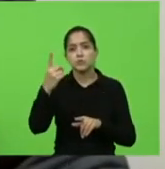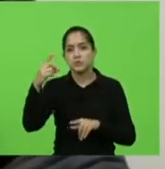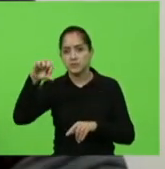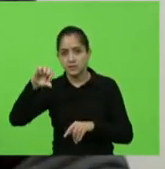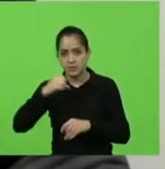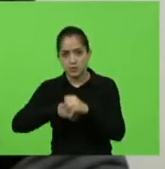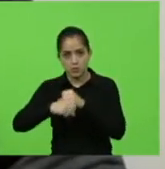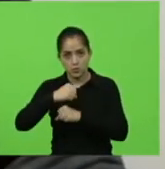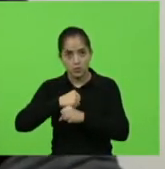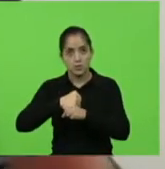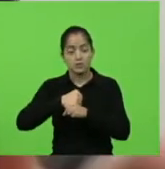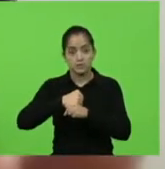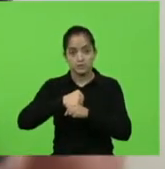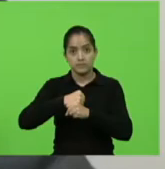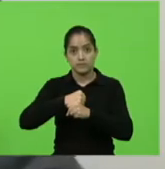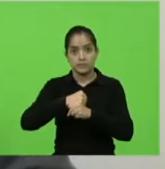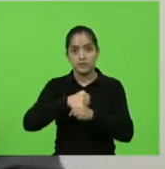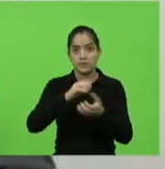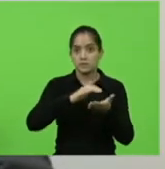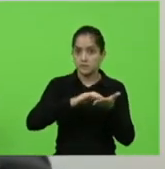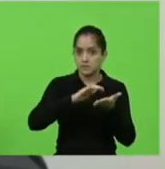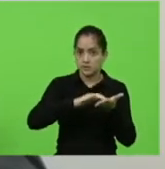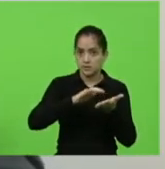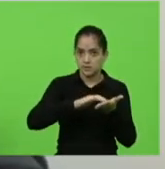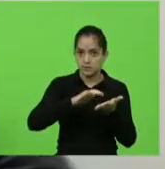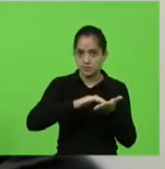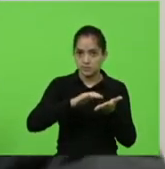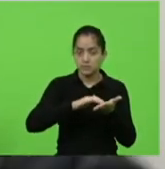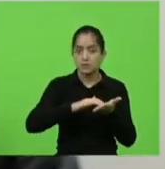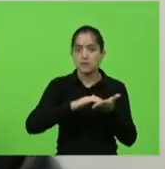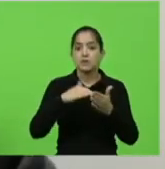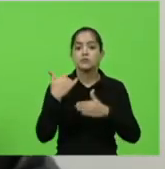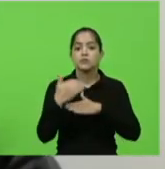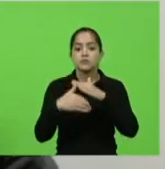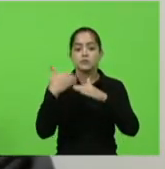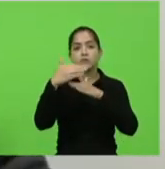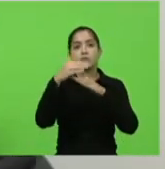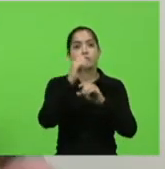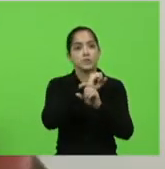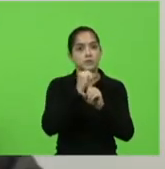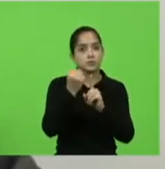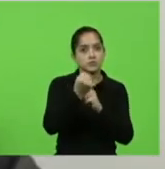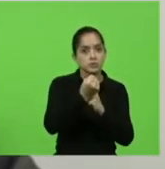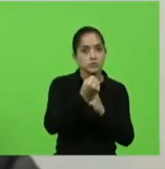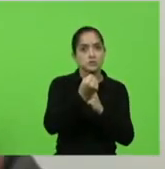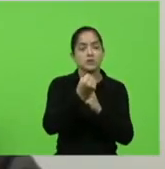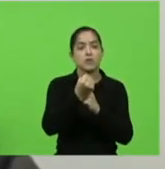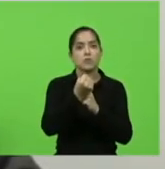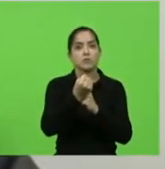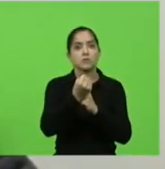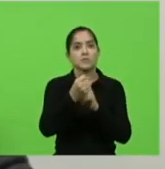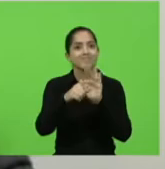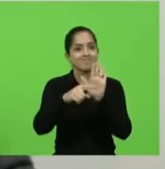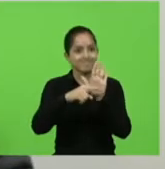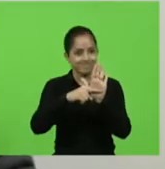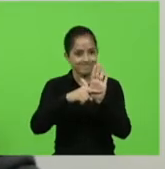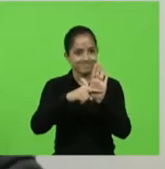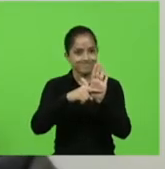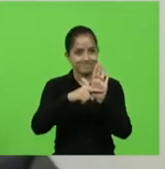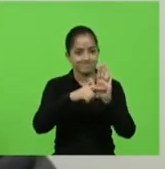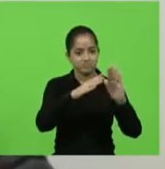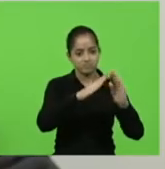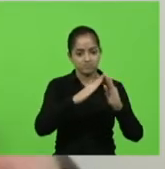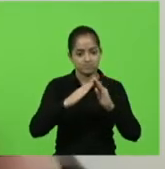2019, segundo a Secretaria de Estado de Desenvolvimento Social, temos um déficit habitacional